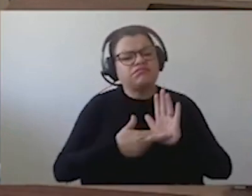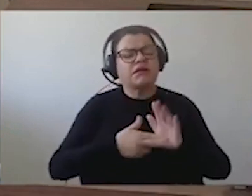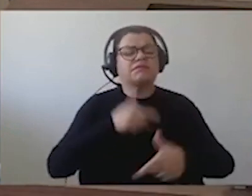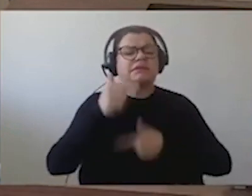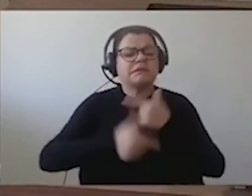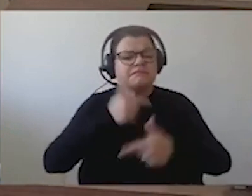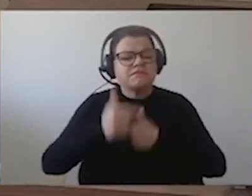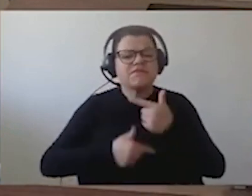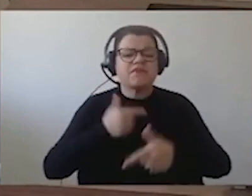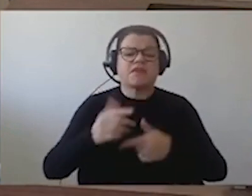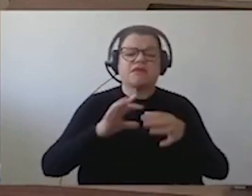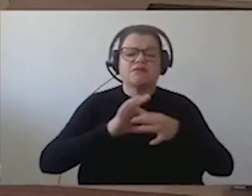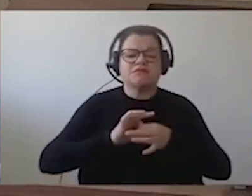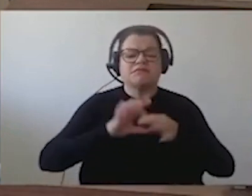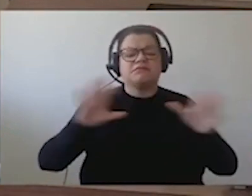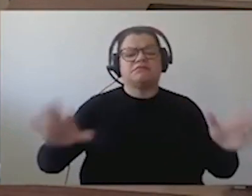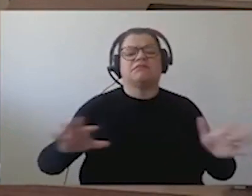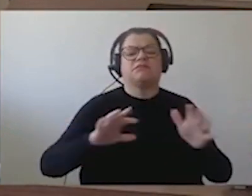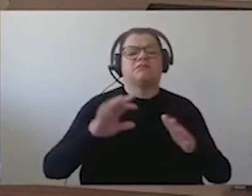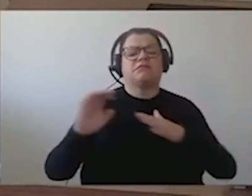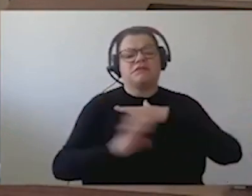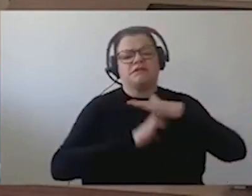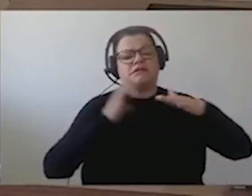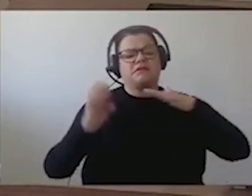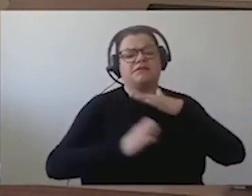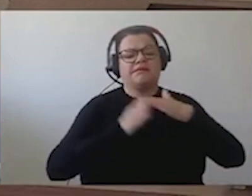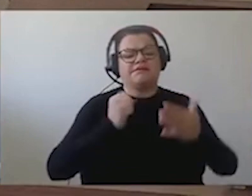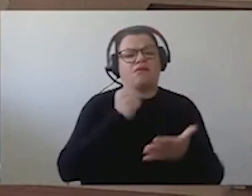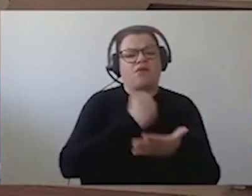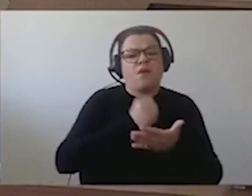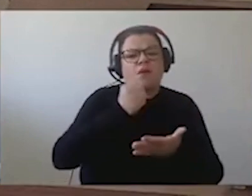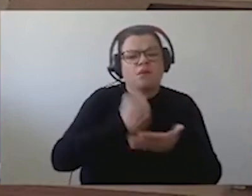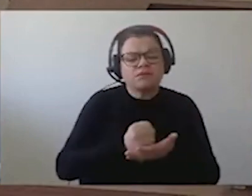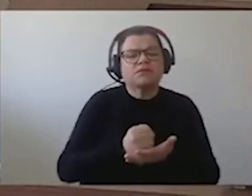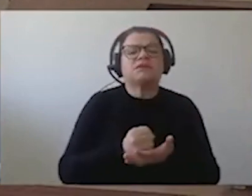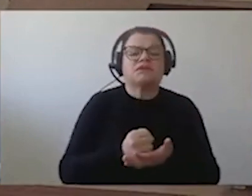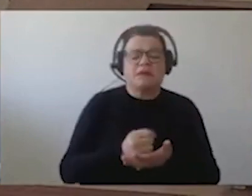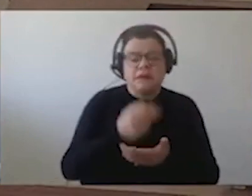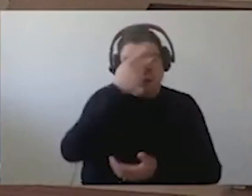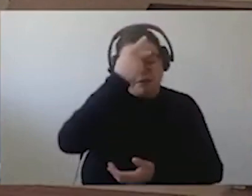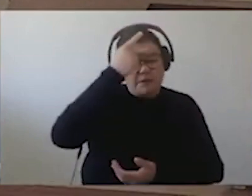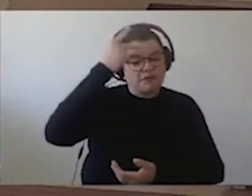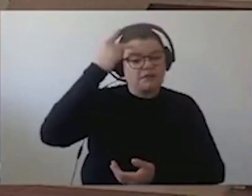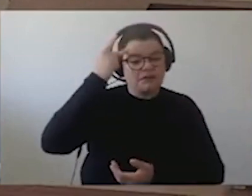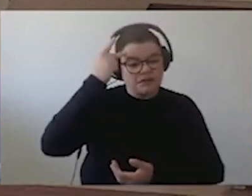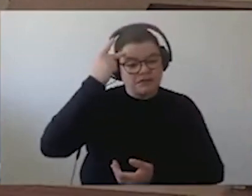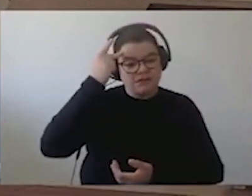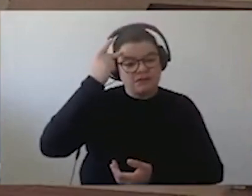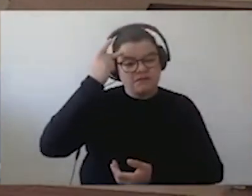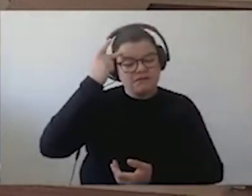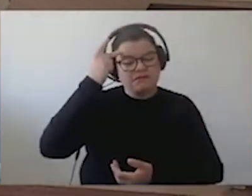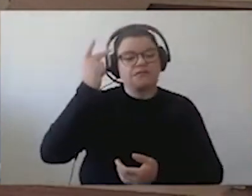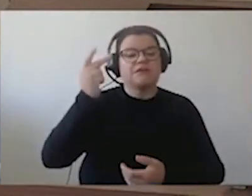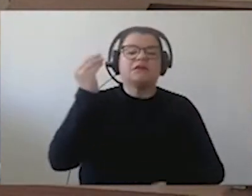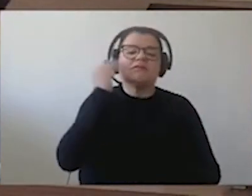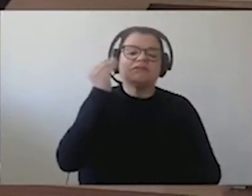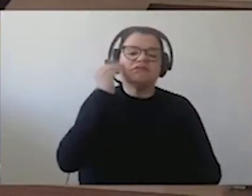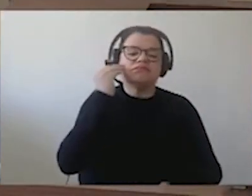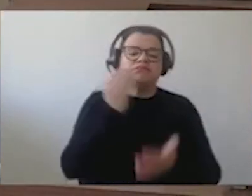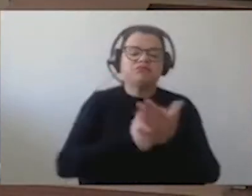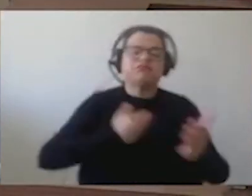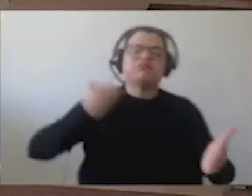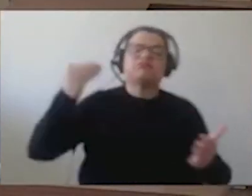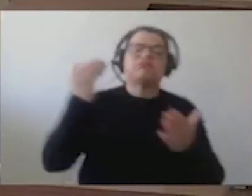as empresas contratem as pessoas para tentar superar um pouco essa burocracia que a